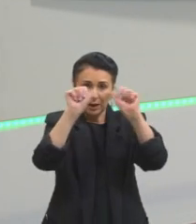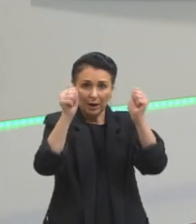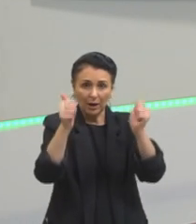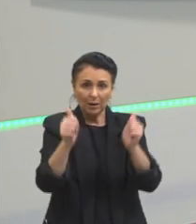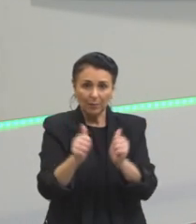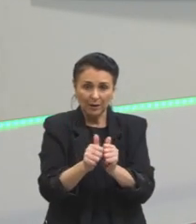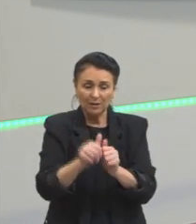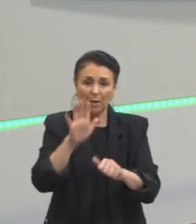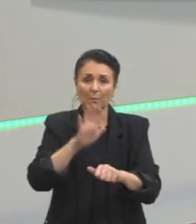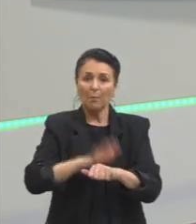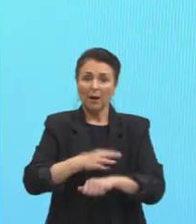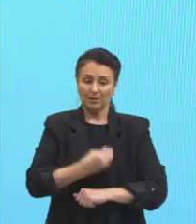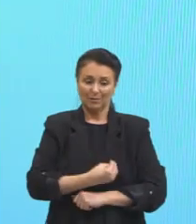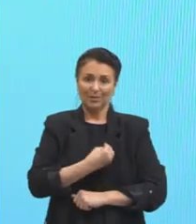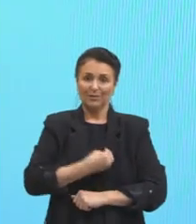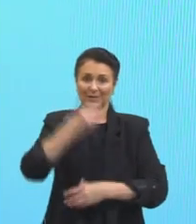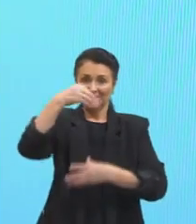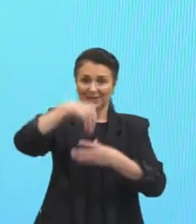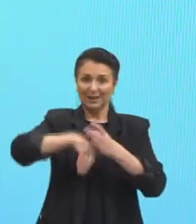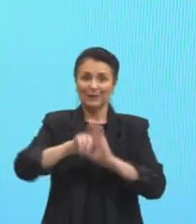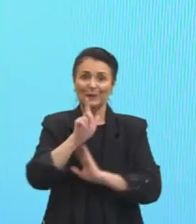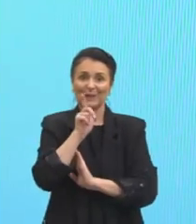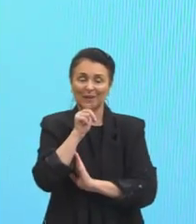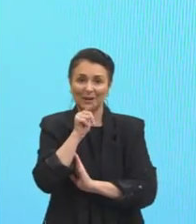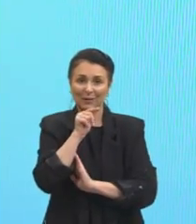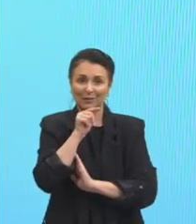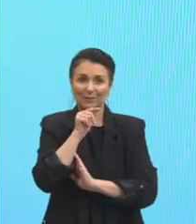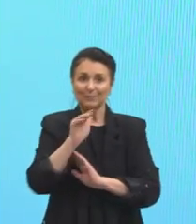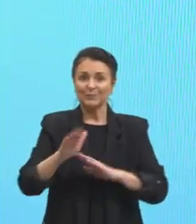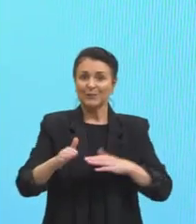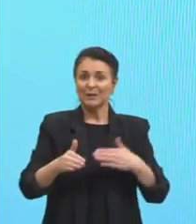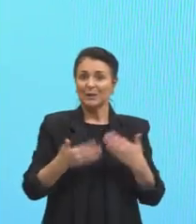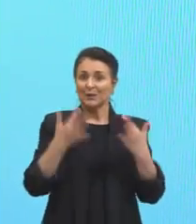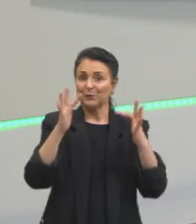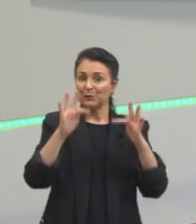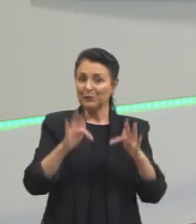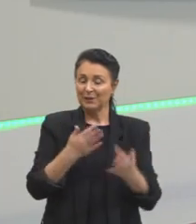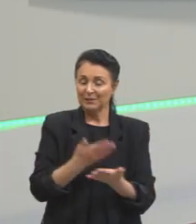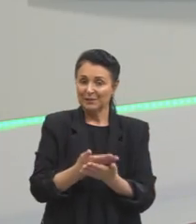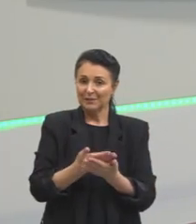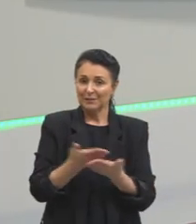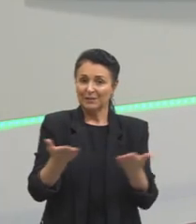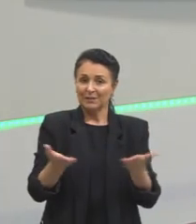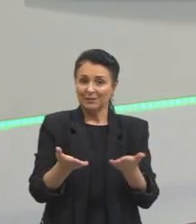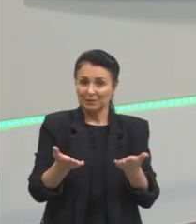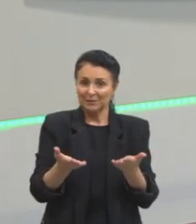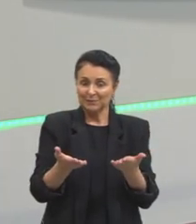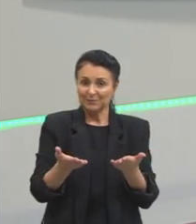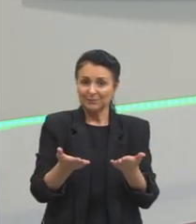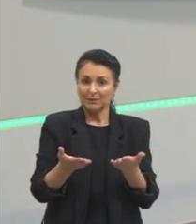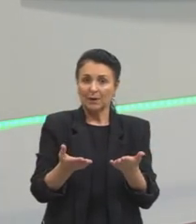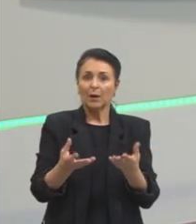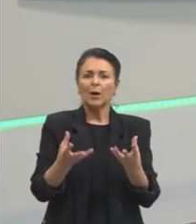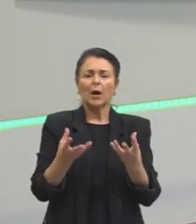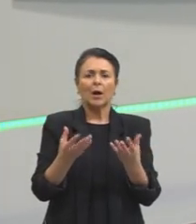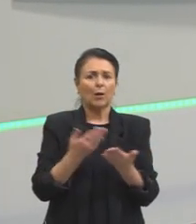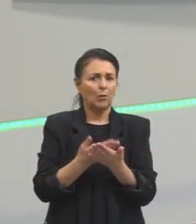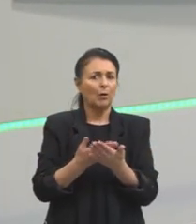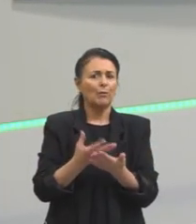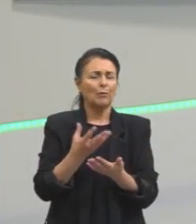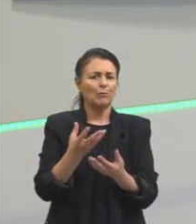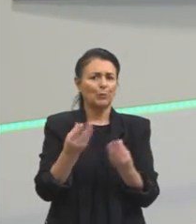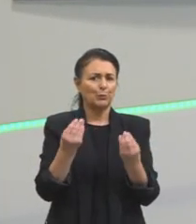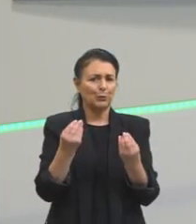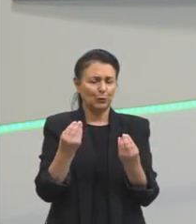parte mais biológica e vamos ficando Então por aqui é autorizada a aula então foi um pouco corrida né